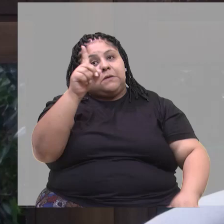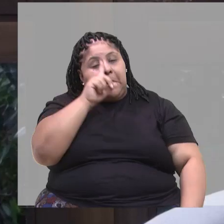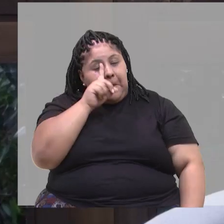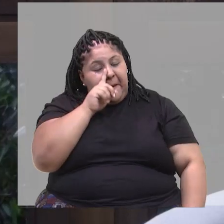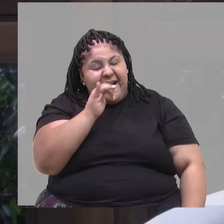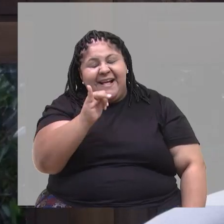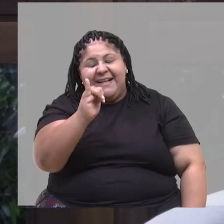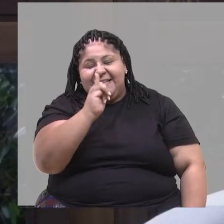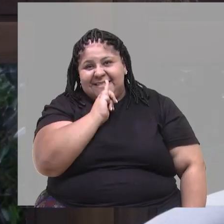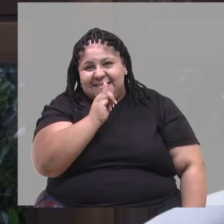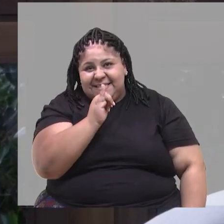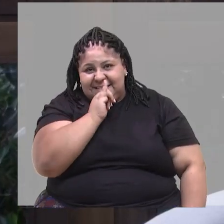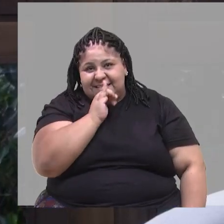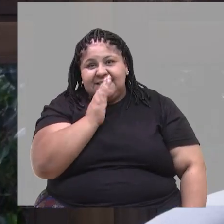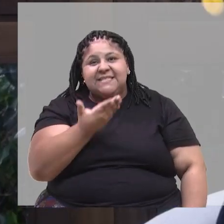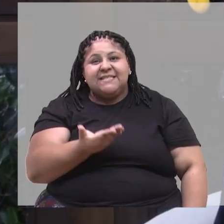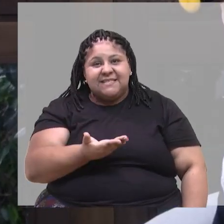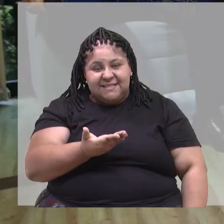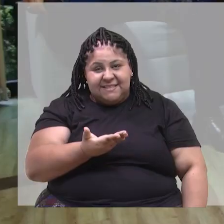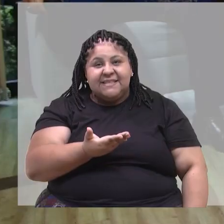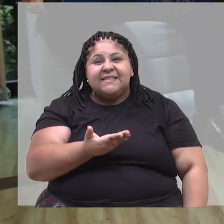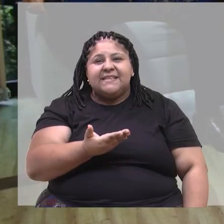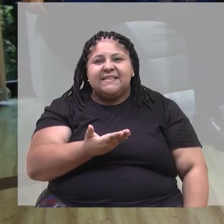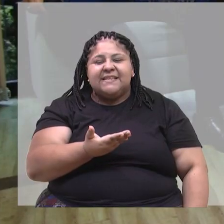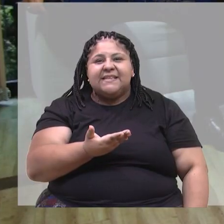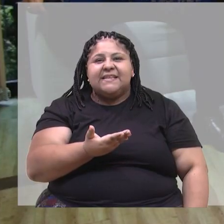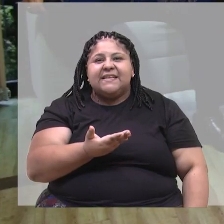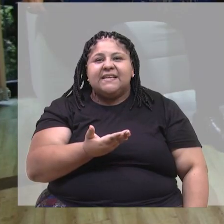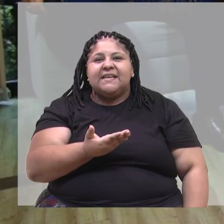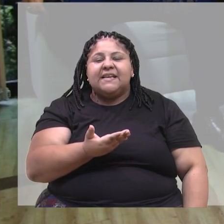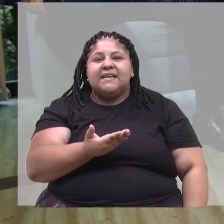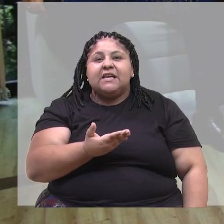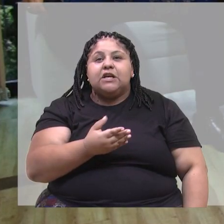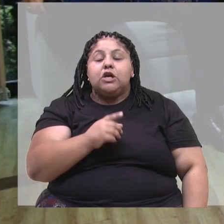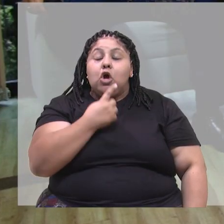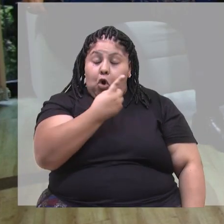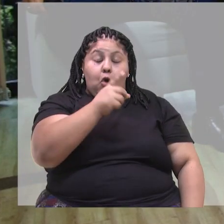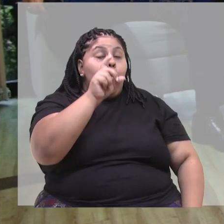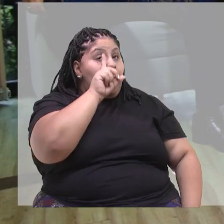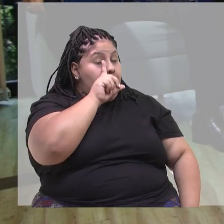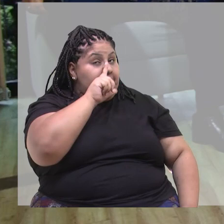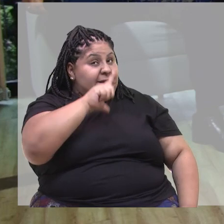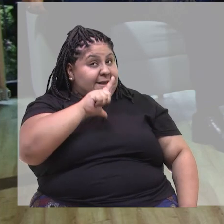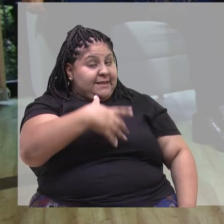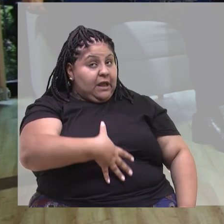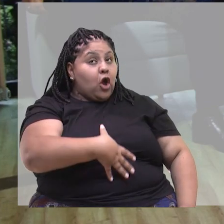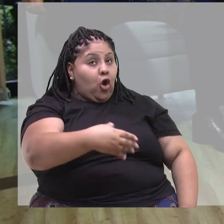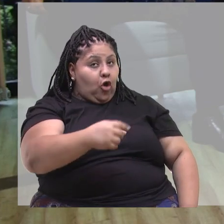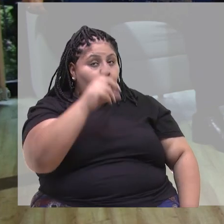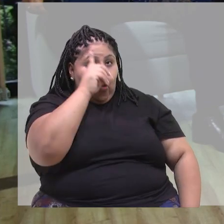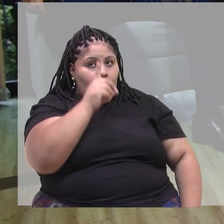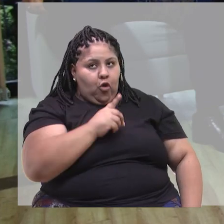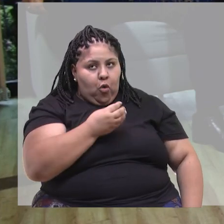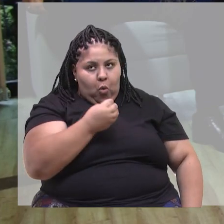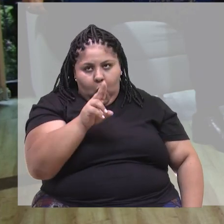um exemplo de... Eu brinco que ela tem doutorado em inclusão. Né? Porque uma mãe que tem um filho